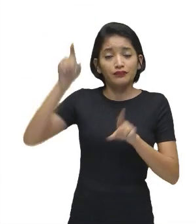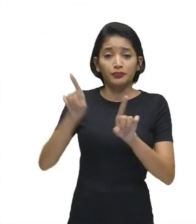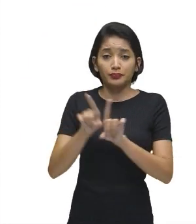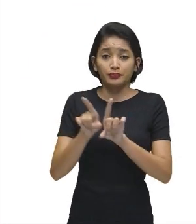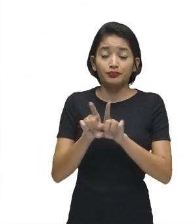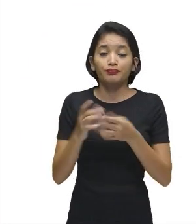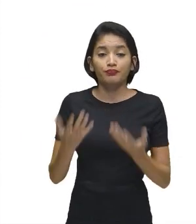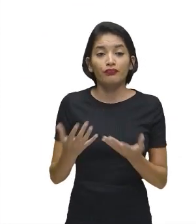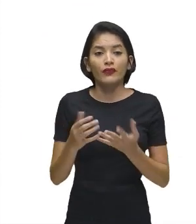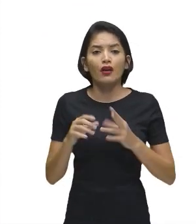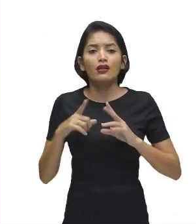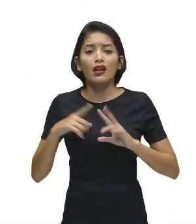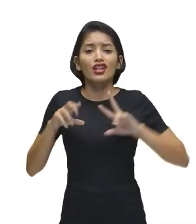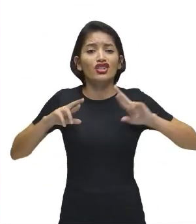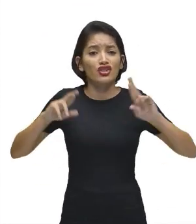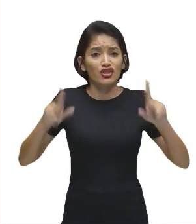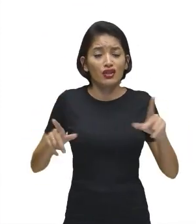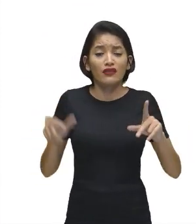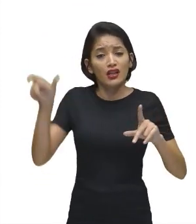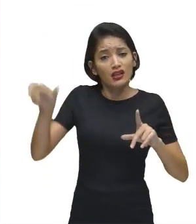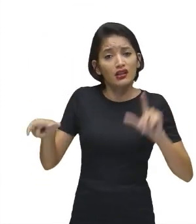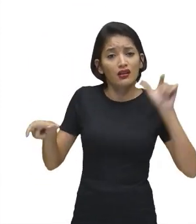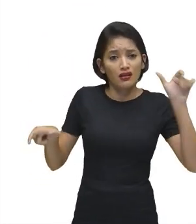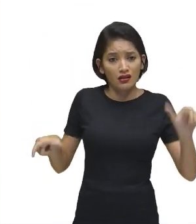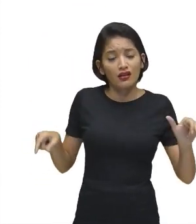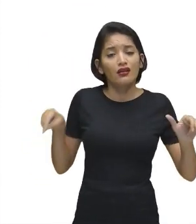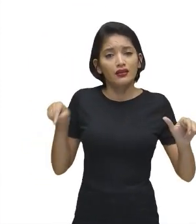Podemos diferenciar o expressionismo do